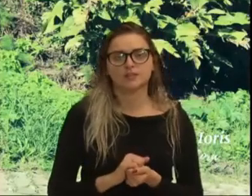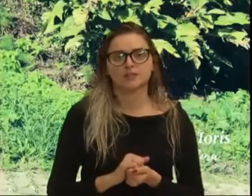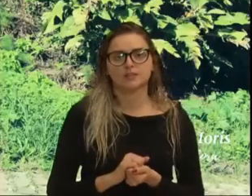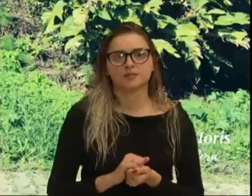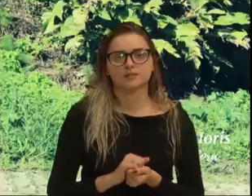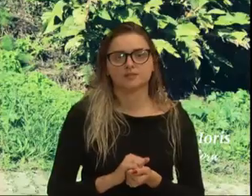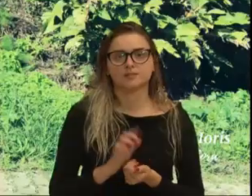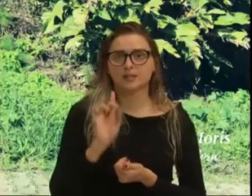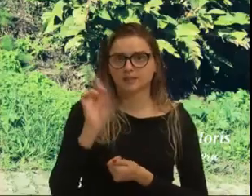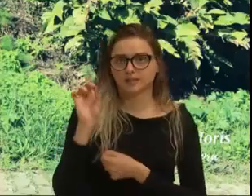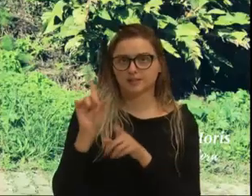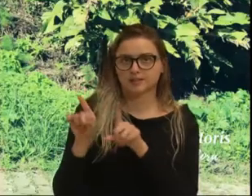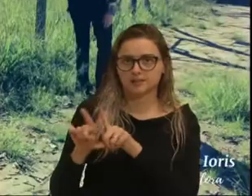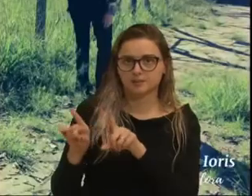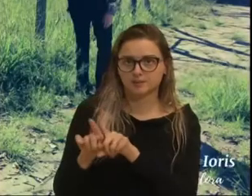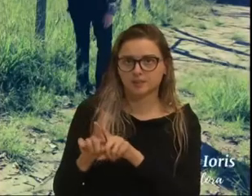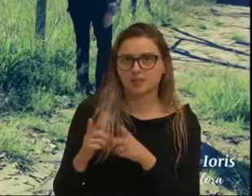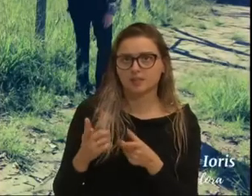mesmo.